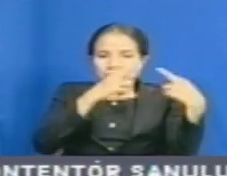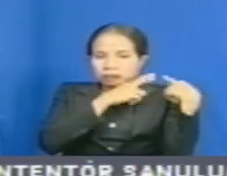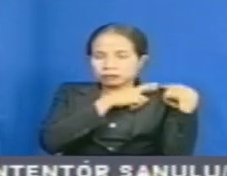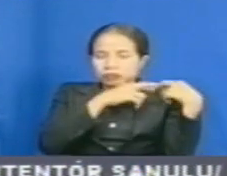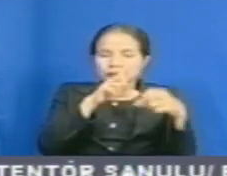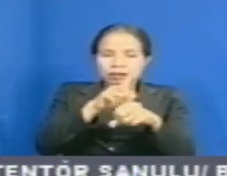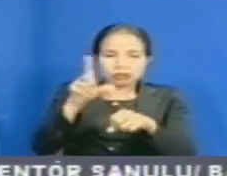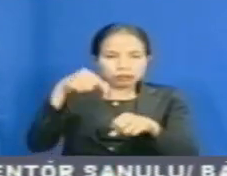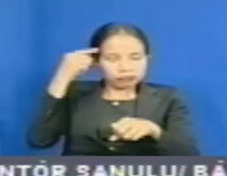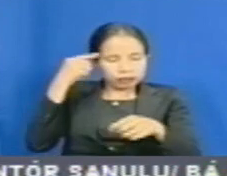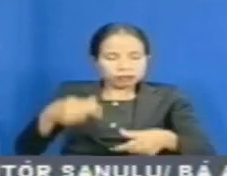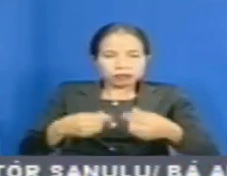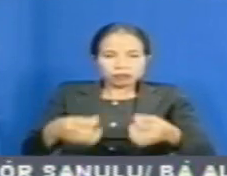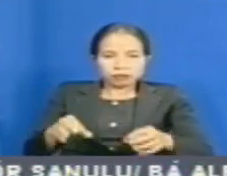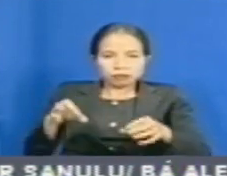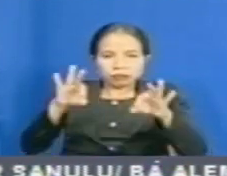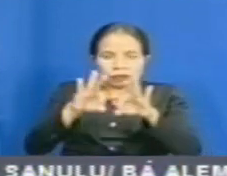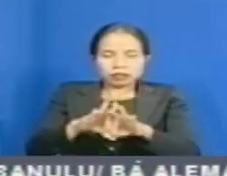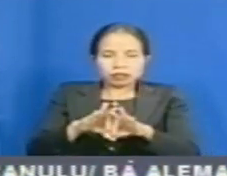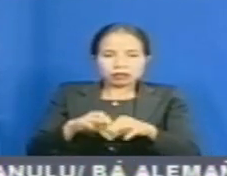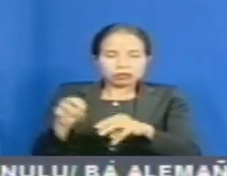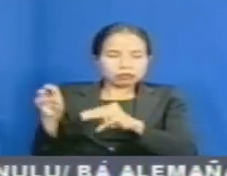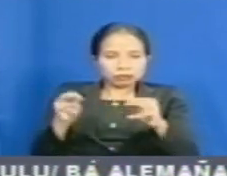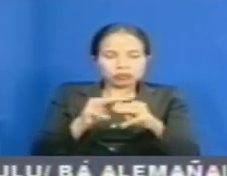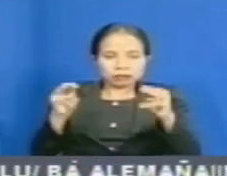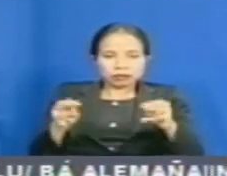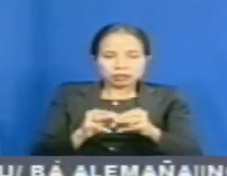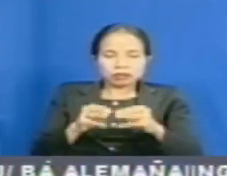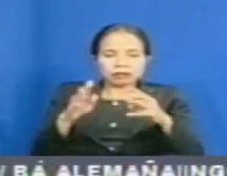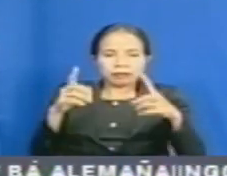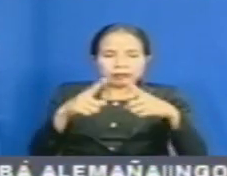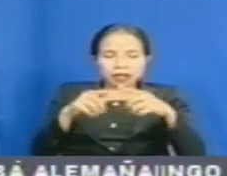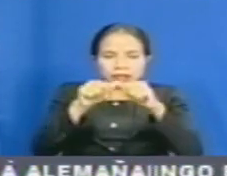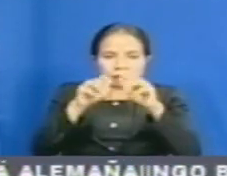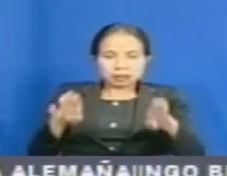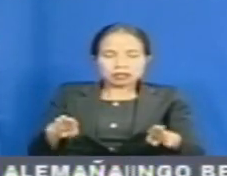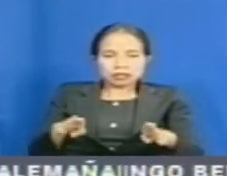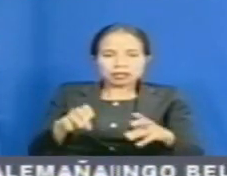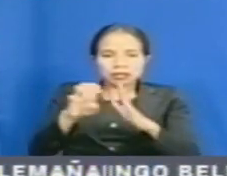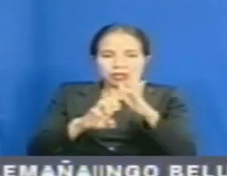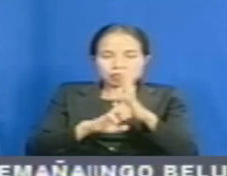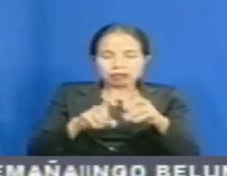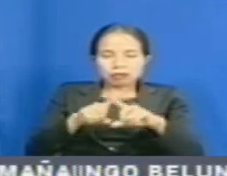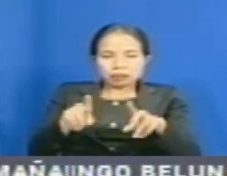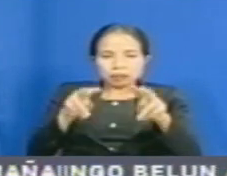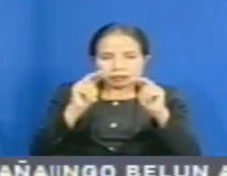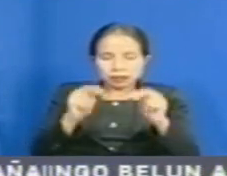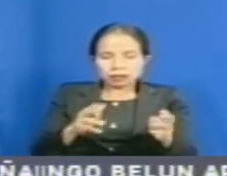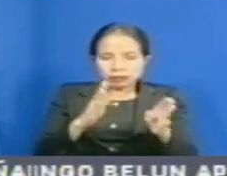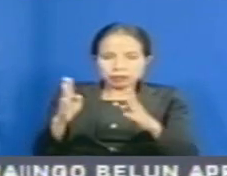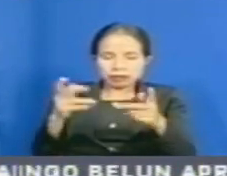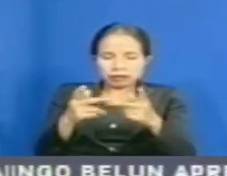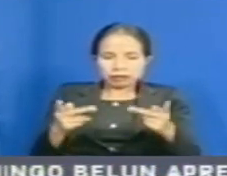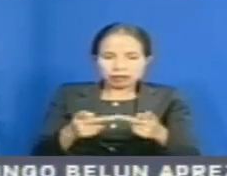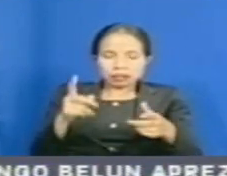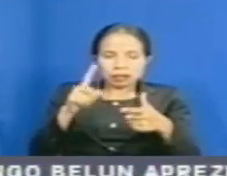for prioridade ou de transforma municípios para administração indireta do Estado, mas precisa preparar condição, mo